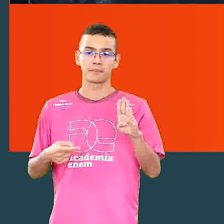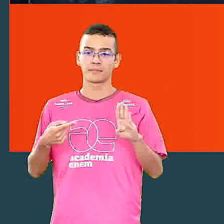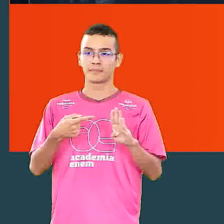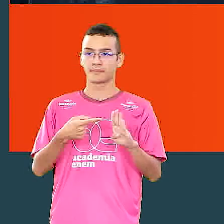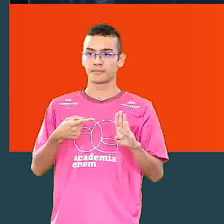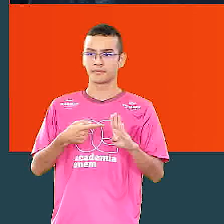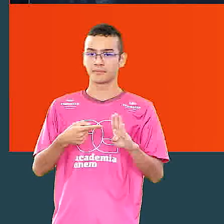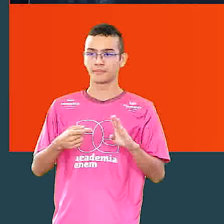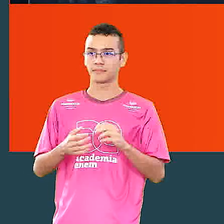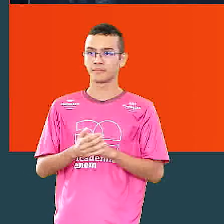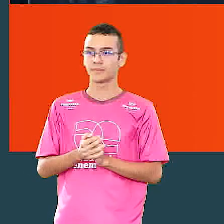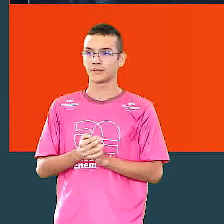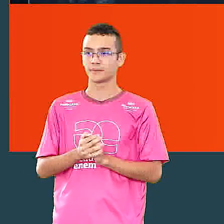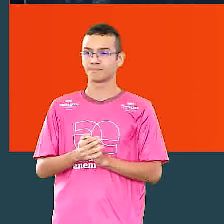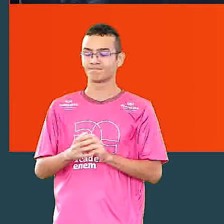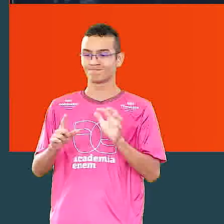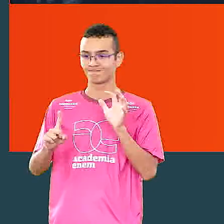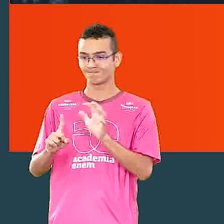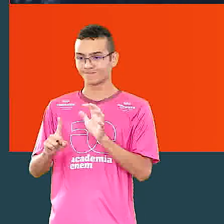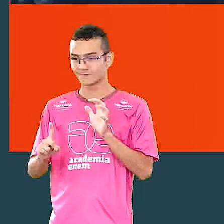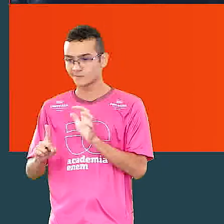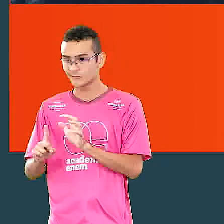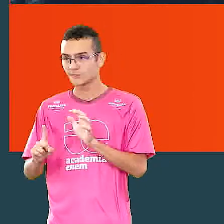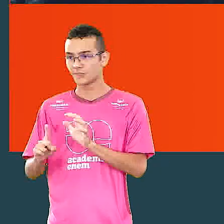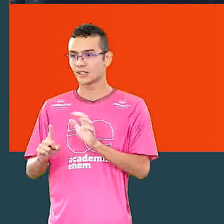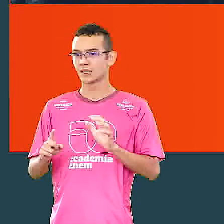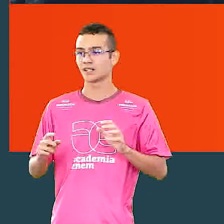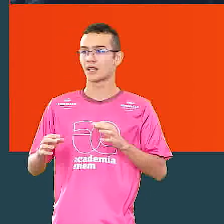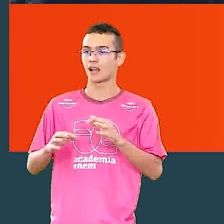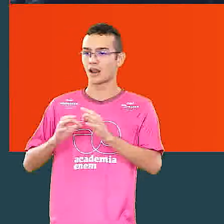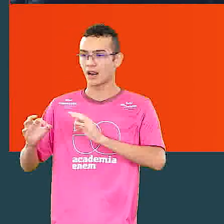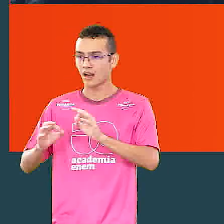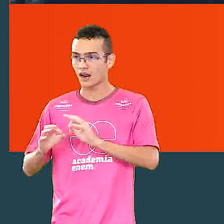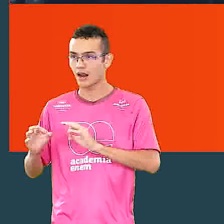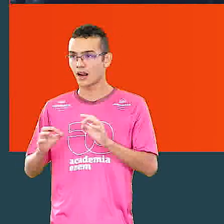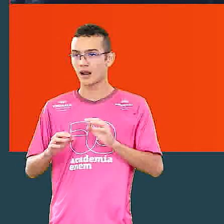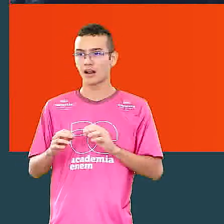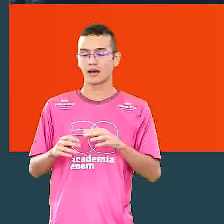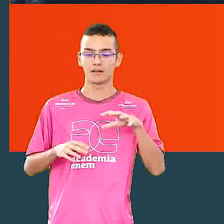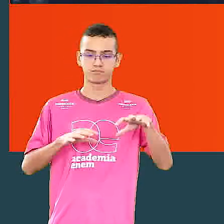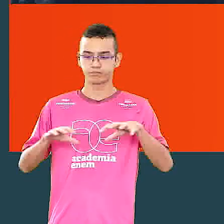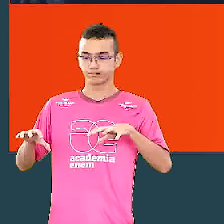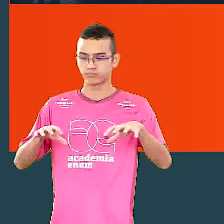dos organismos multilaterais. Eiman.